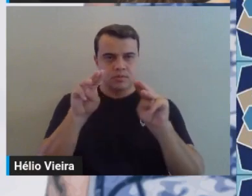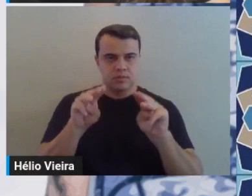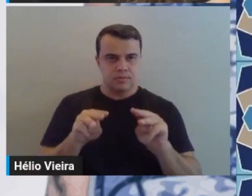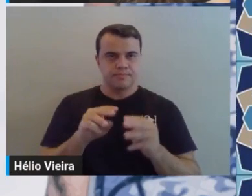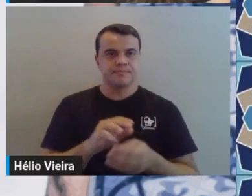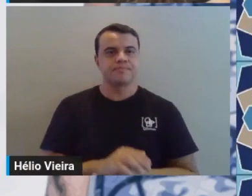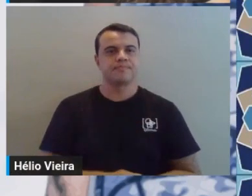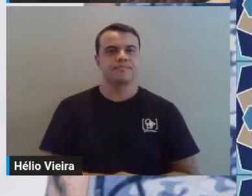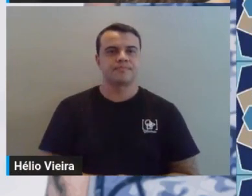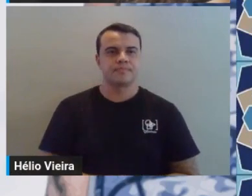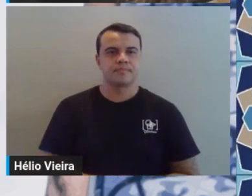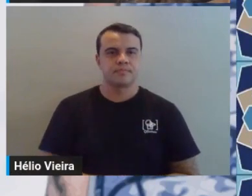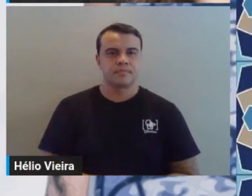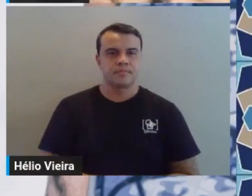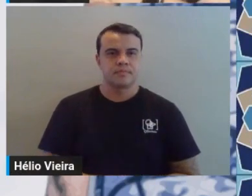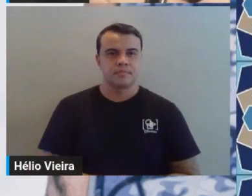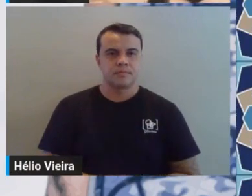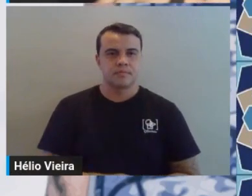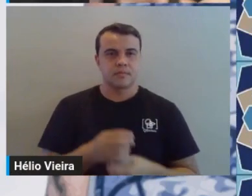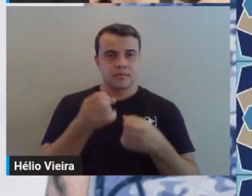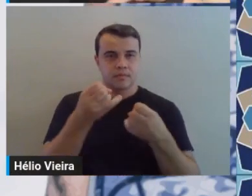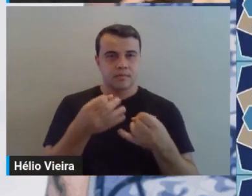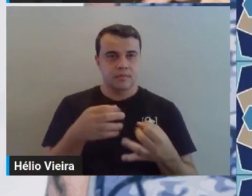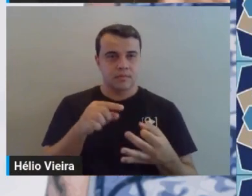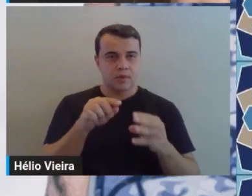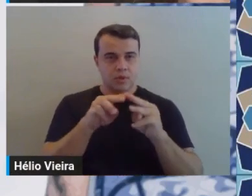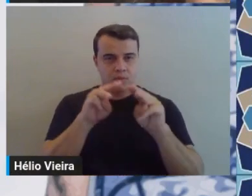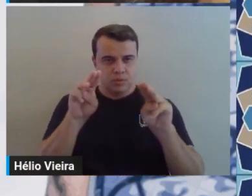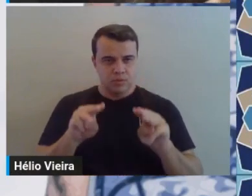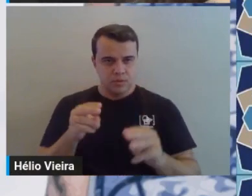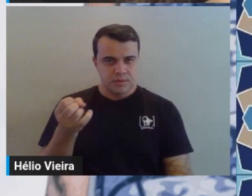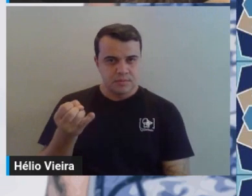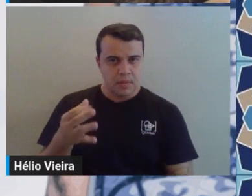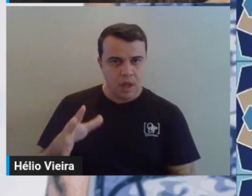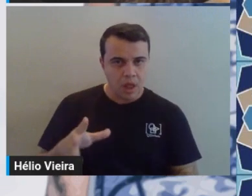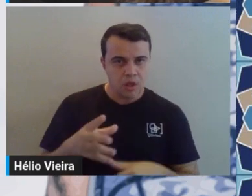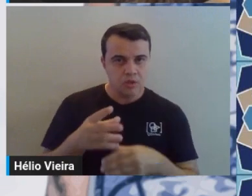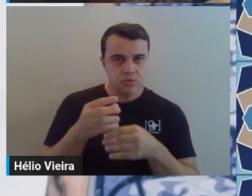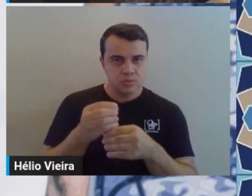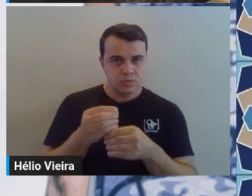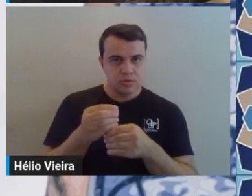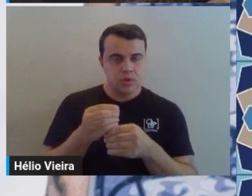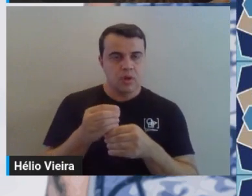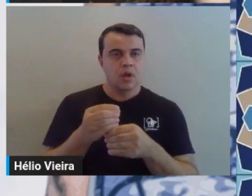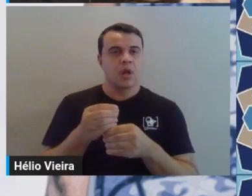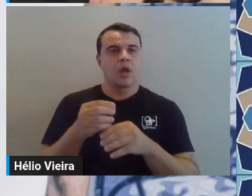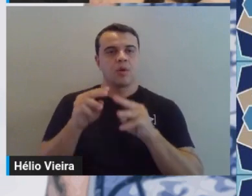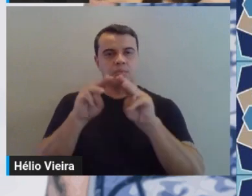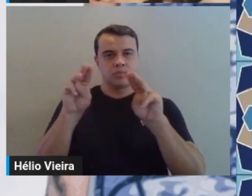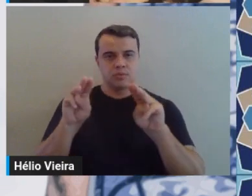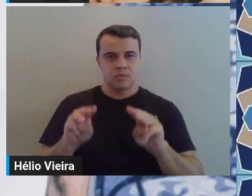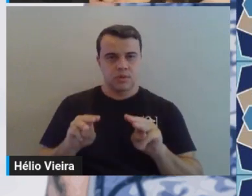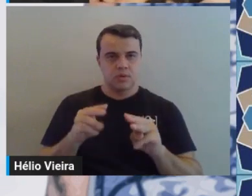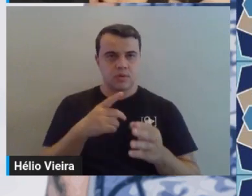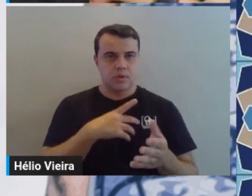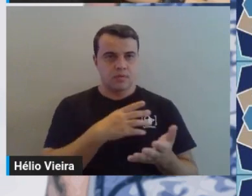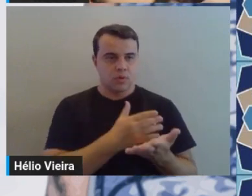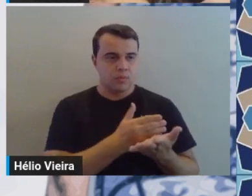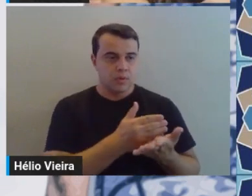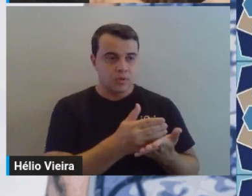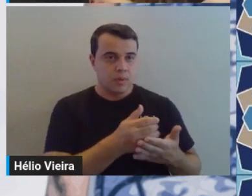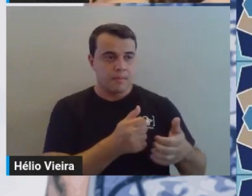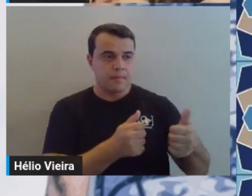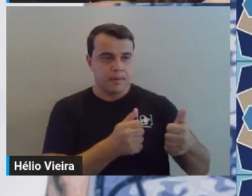Pampulha. O Museu da Pampulha, então, resumindo um pouquinho a história do Museu da Pampulha. O Museu da Pampulha é o